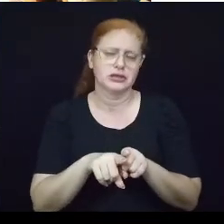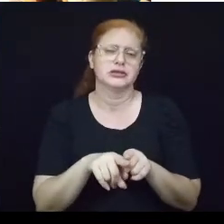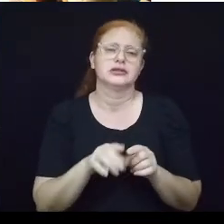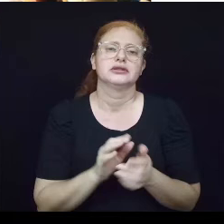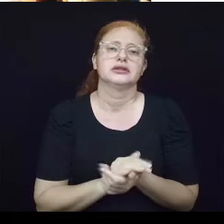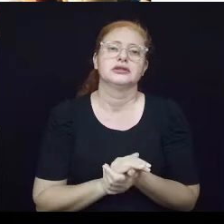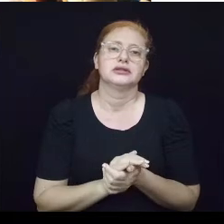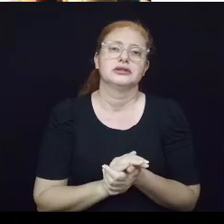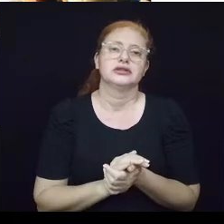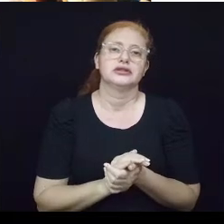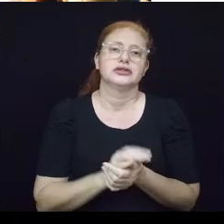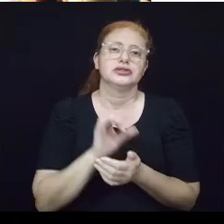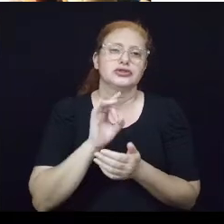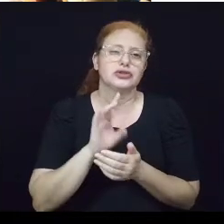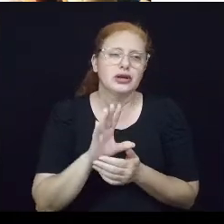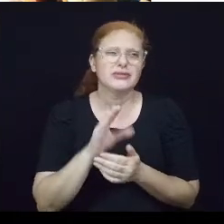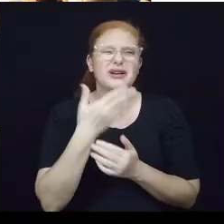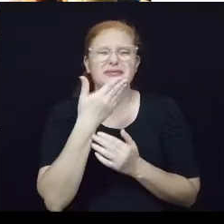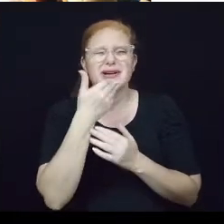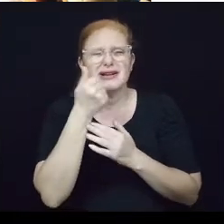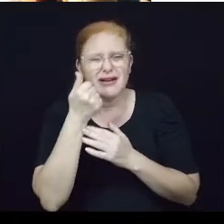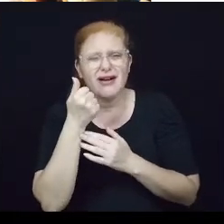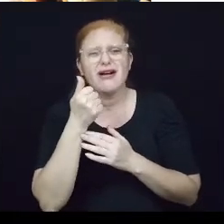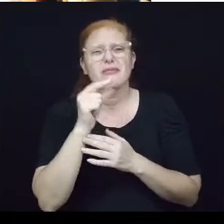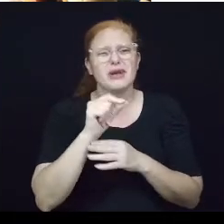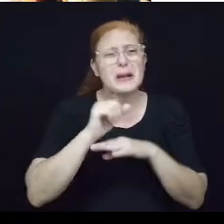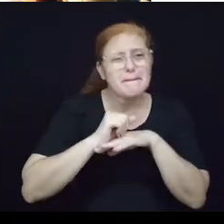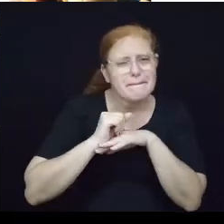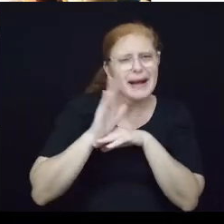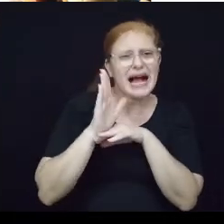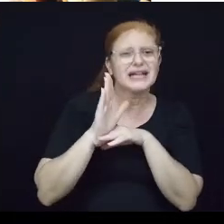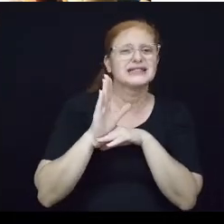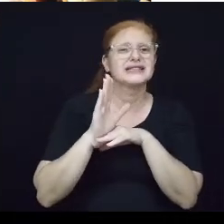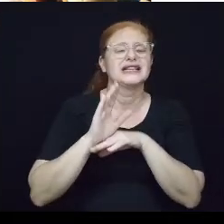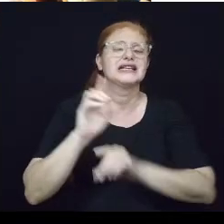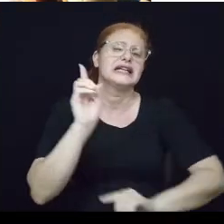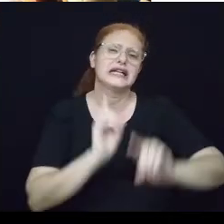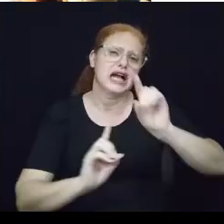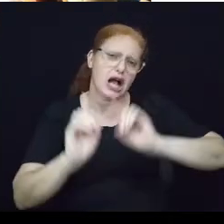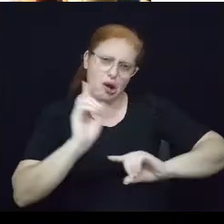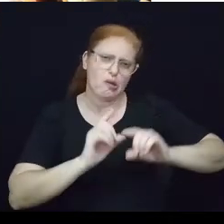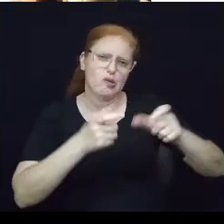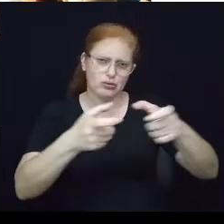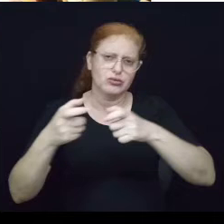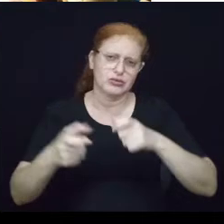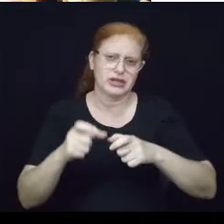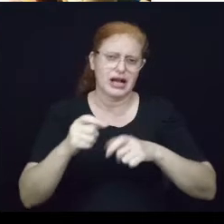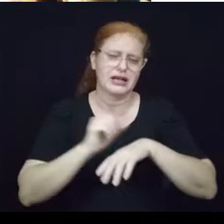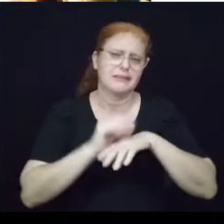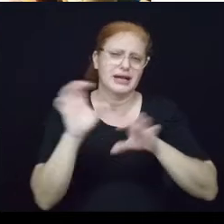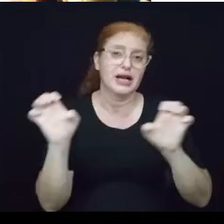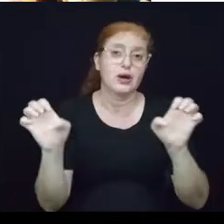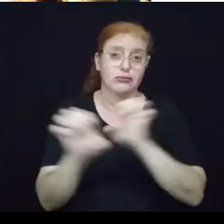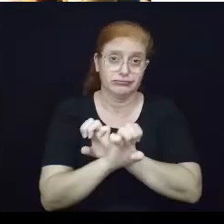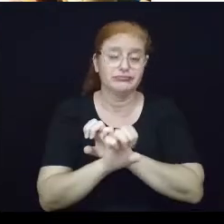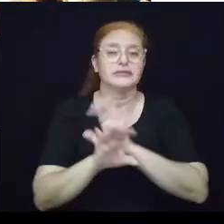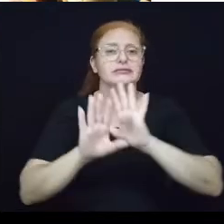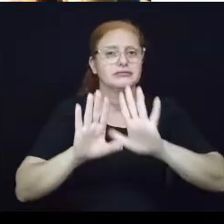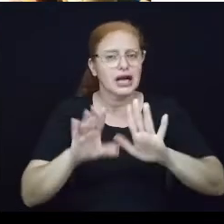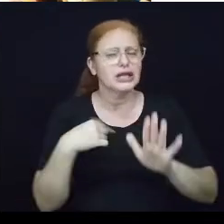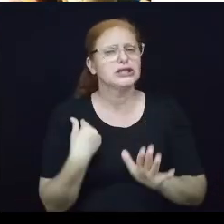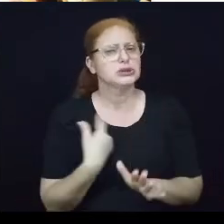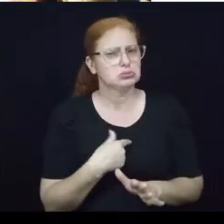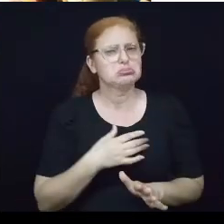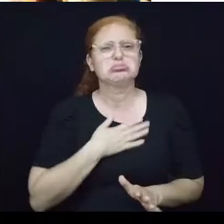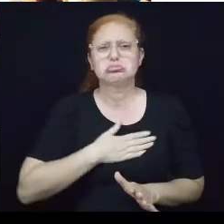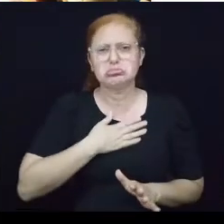para realçar, para dar um pouquinho mais de leitura em alguns lugares que eram mais escuros, né? Mas a gente gostou